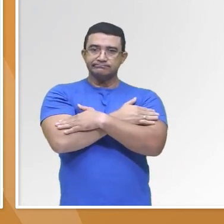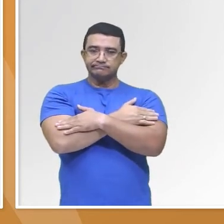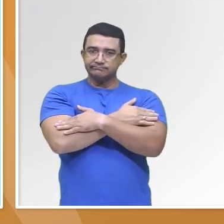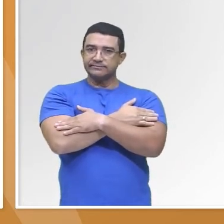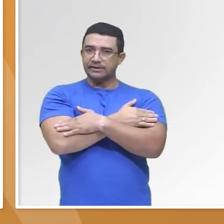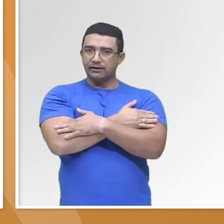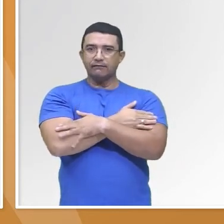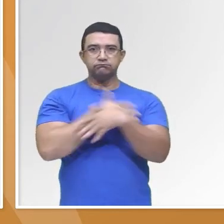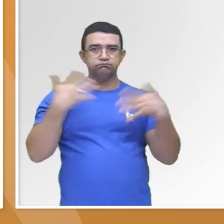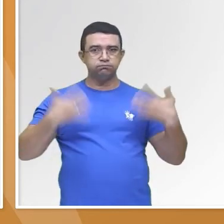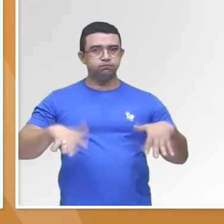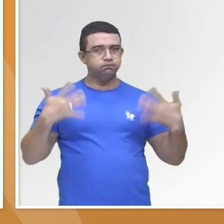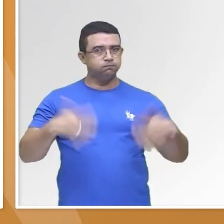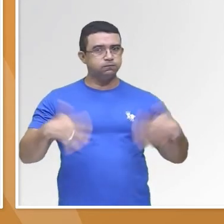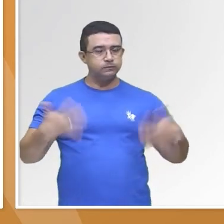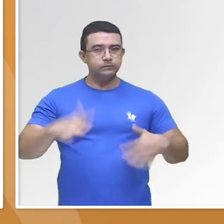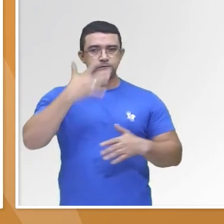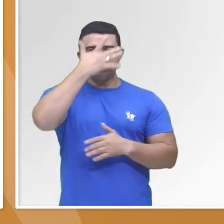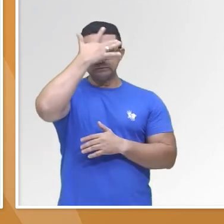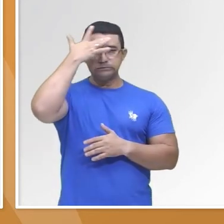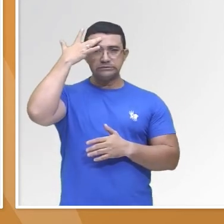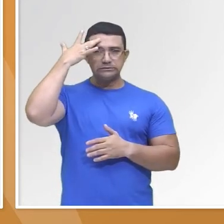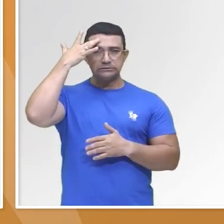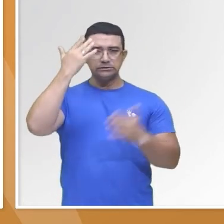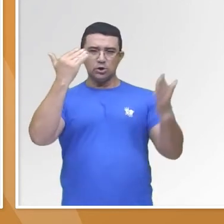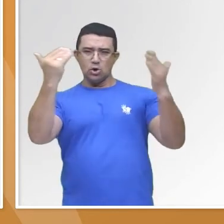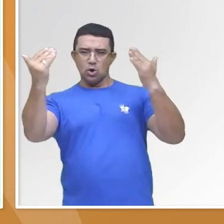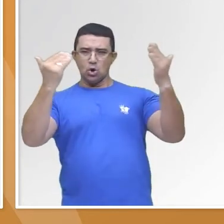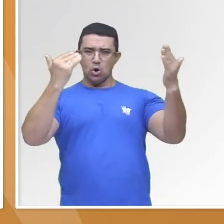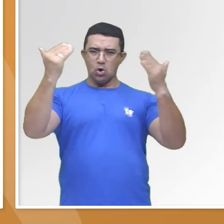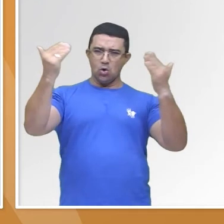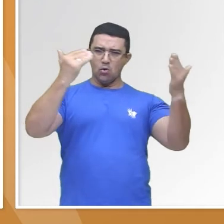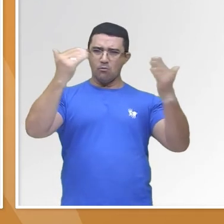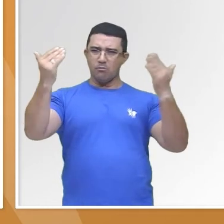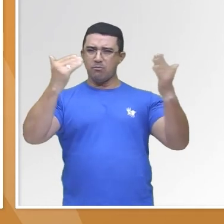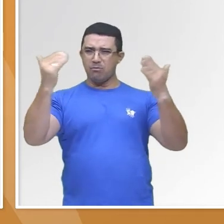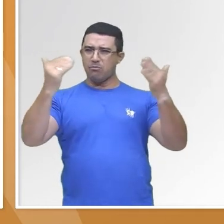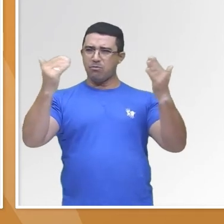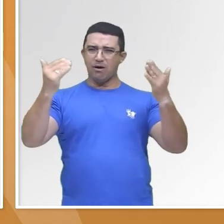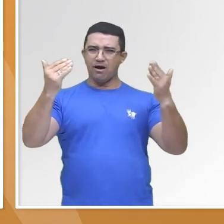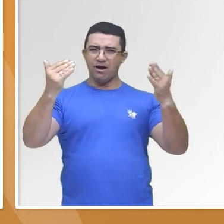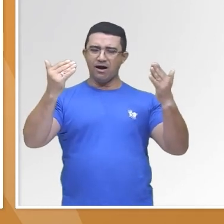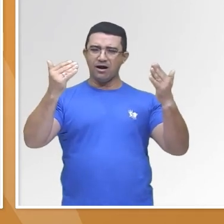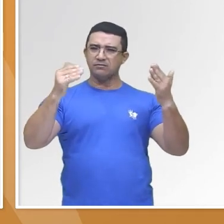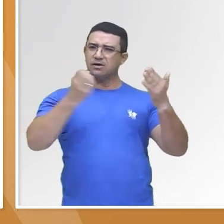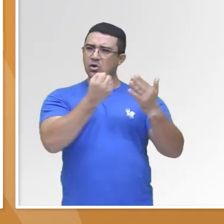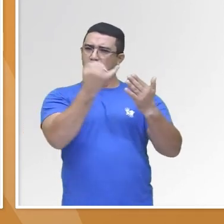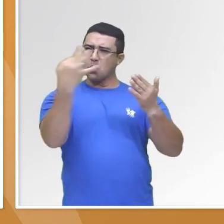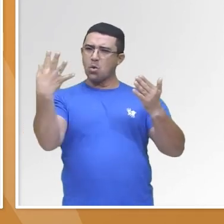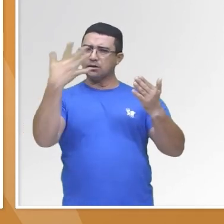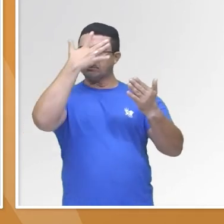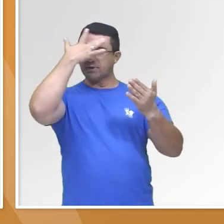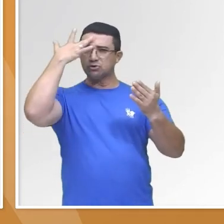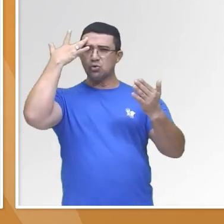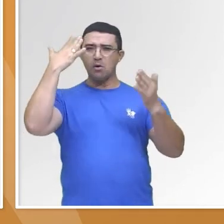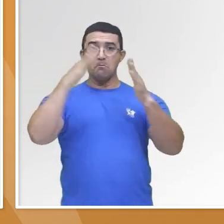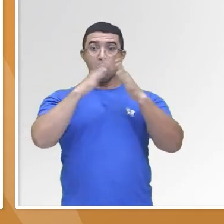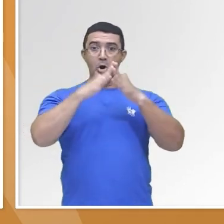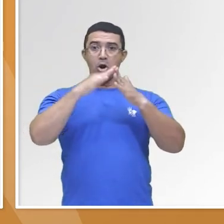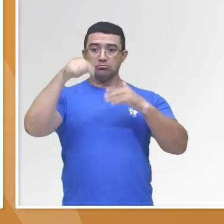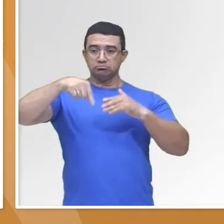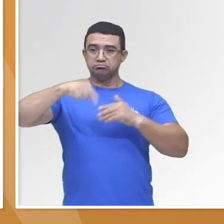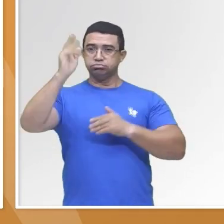muito grande, se a gente for comparar ao tamanho do território e também a quantidade populacional que nós